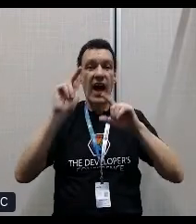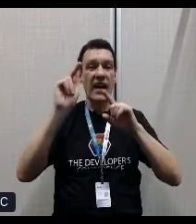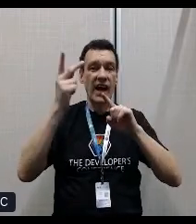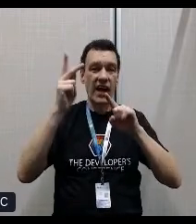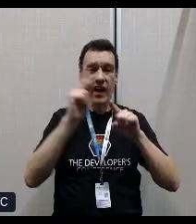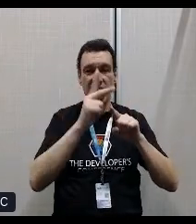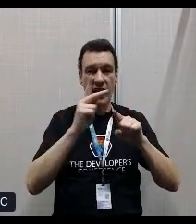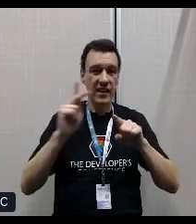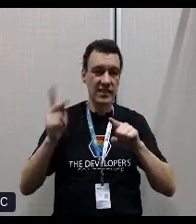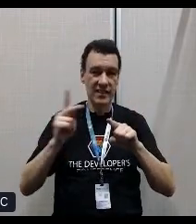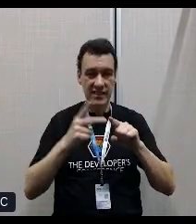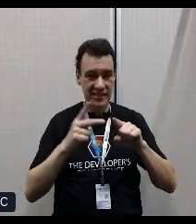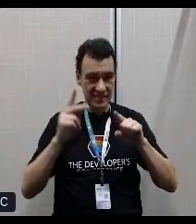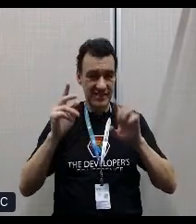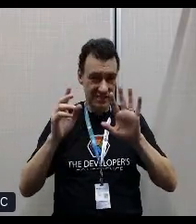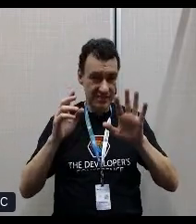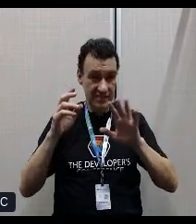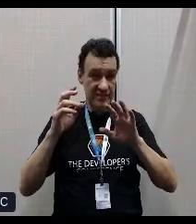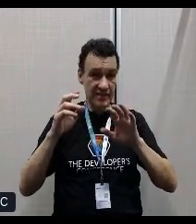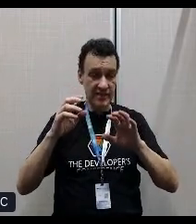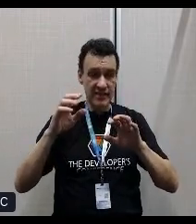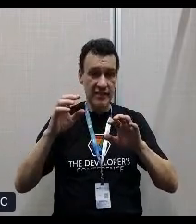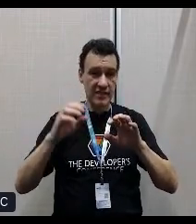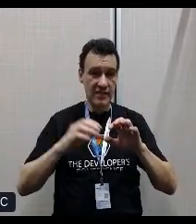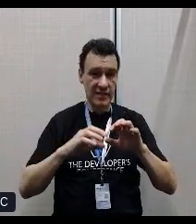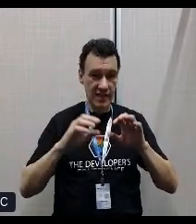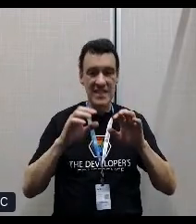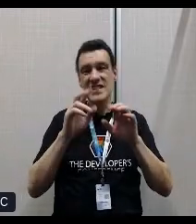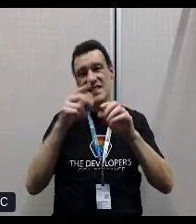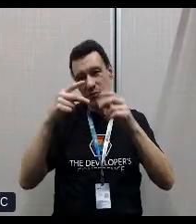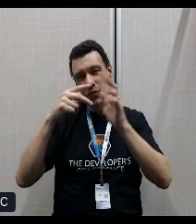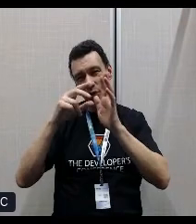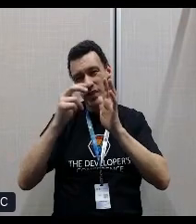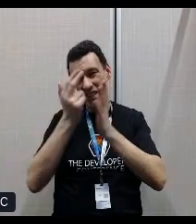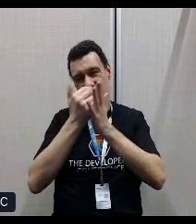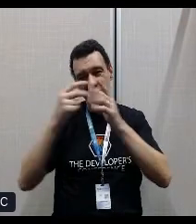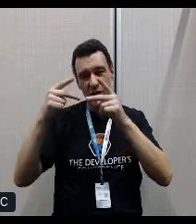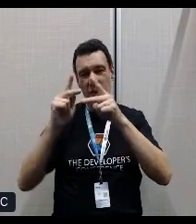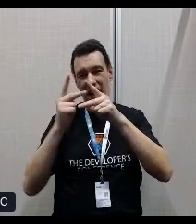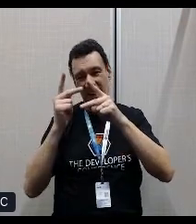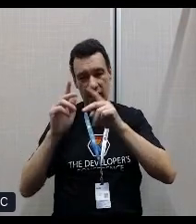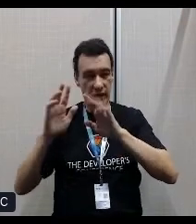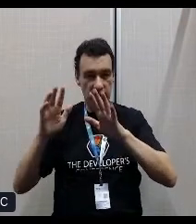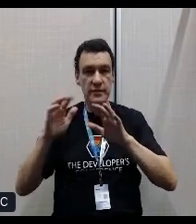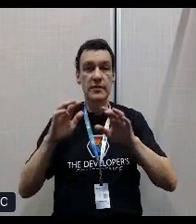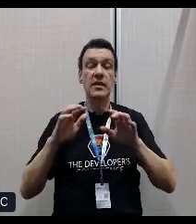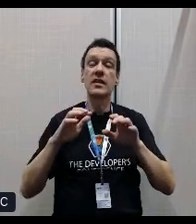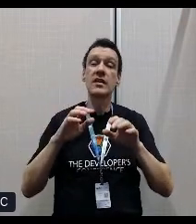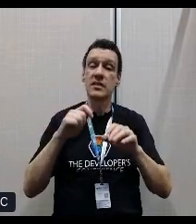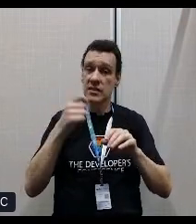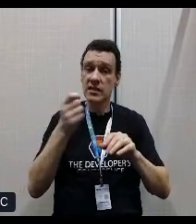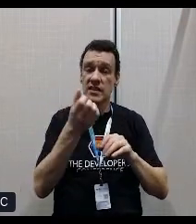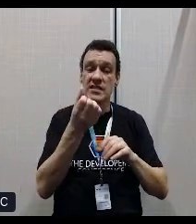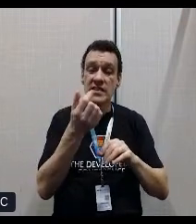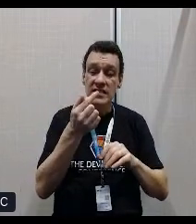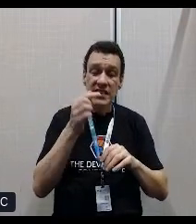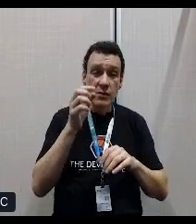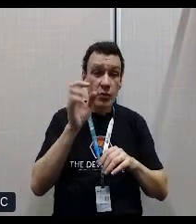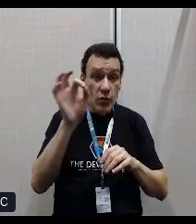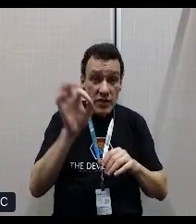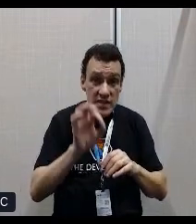que, segundo a gente tem 67,5% de navegação